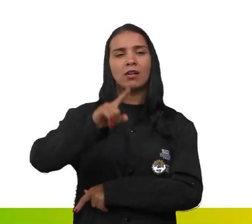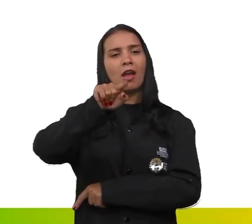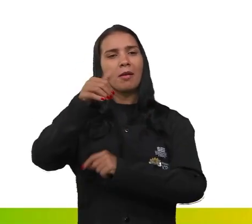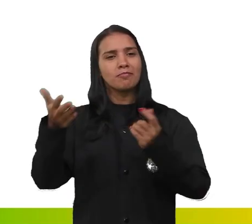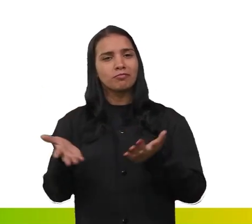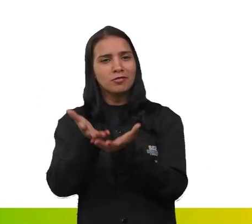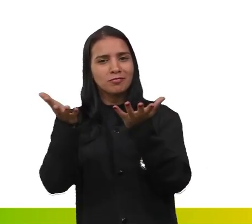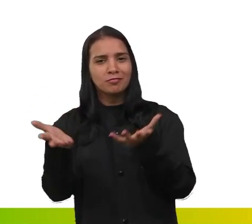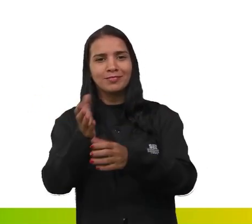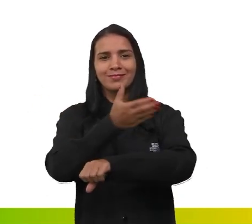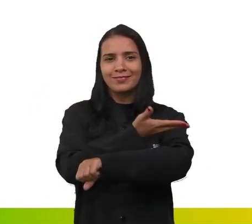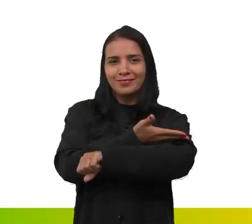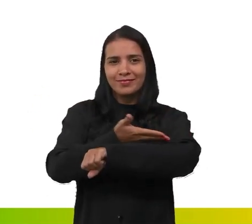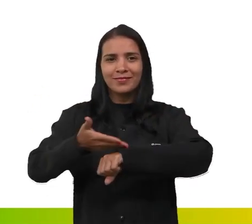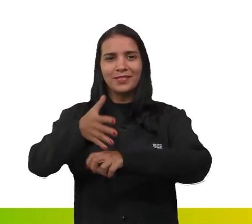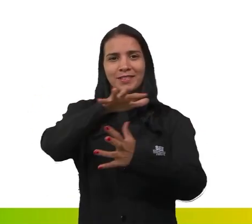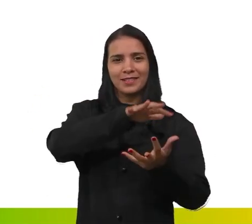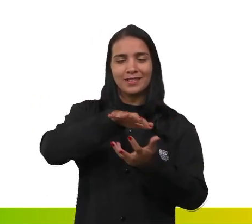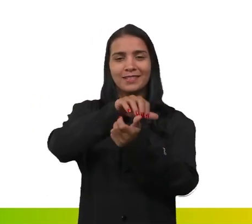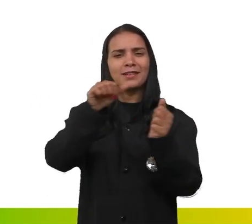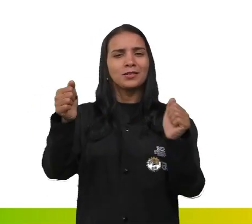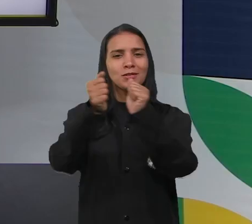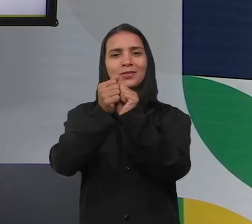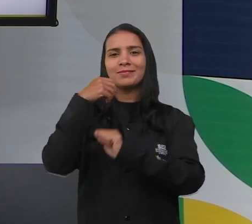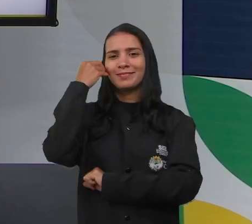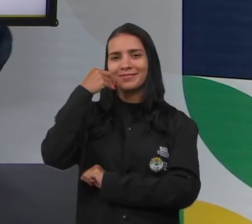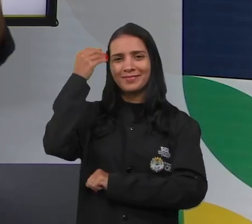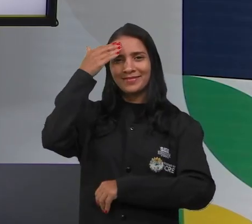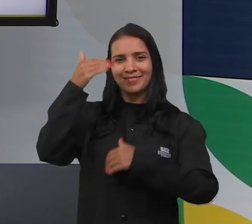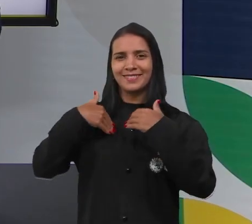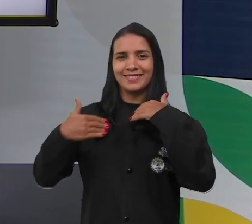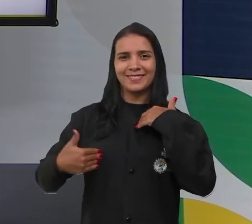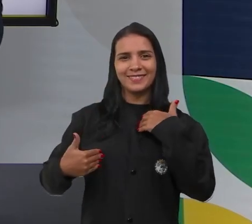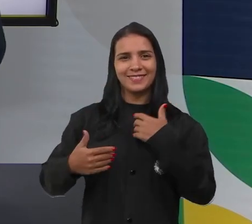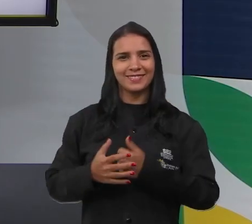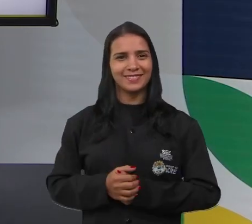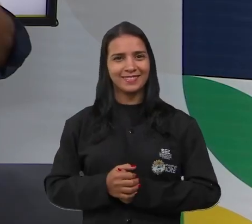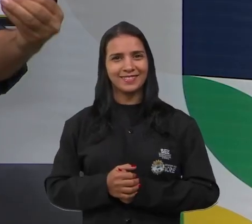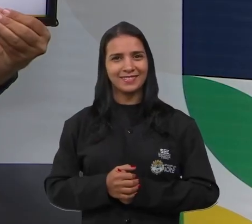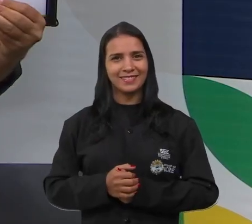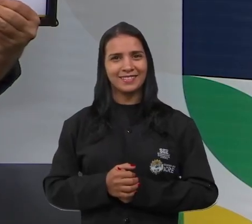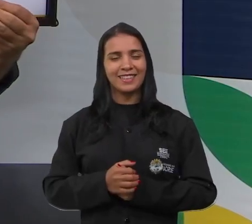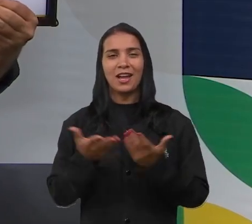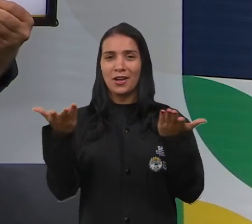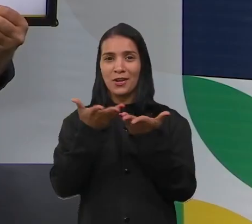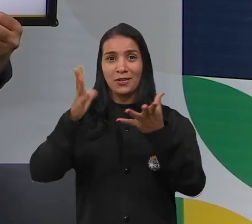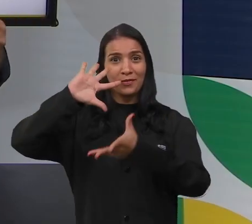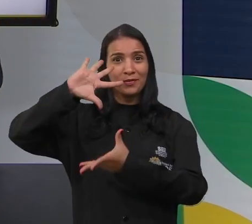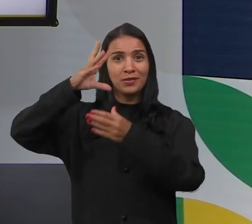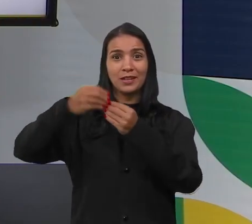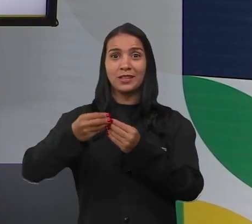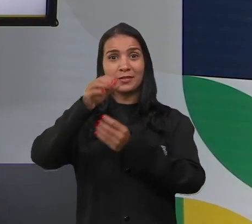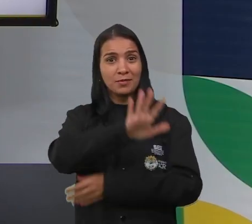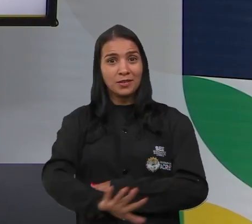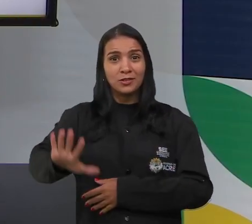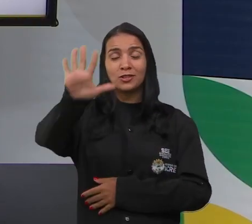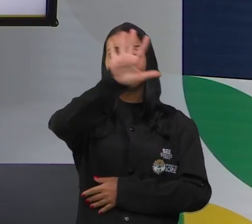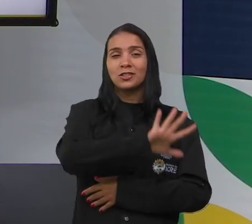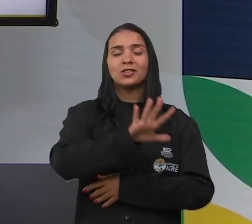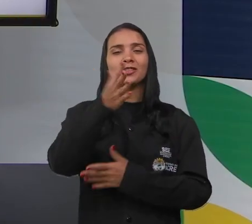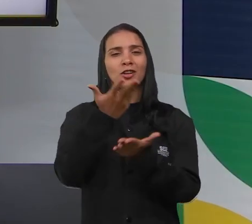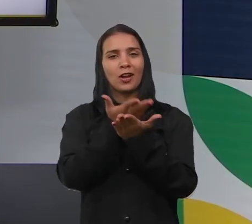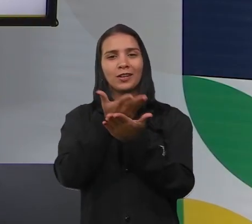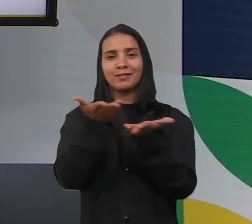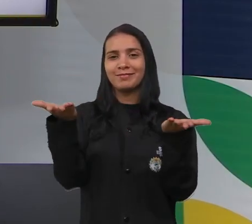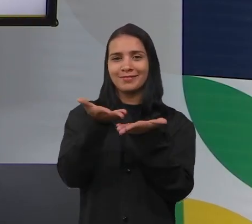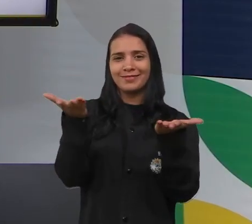sustentáveis junto à vivência corporal. Beleza? Podemos fazer um apanhado geral do que a gente viu na aula de hoje. Vamos para o momento